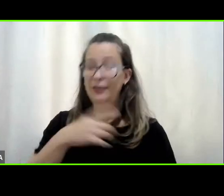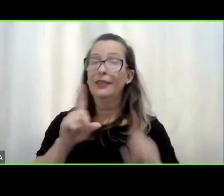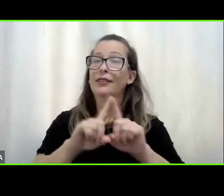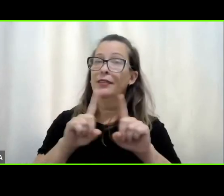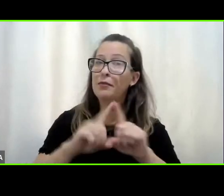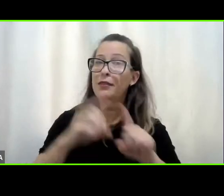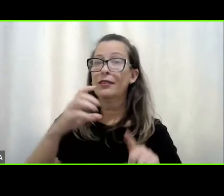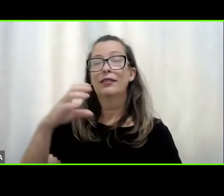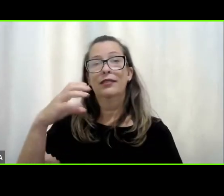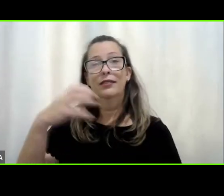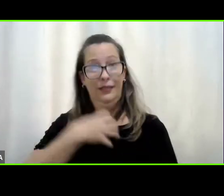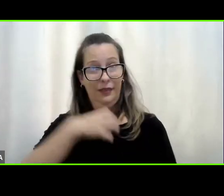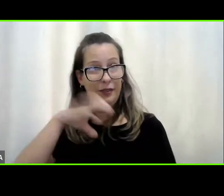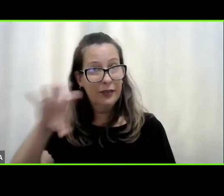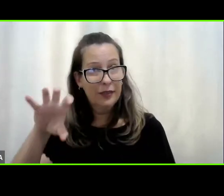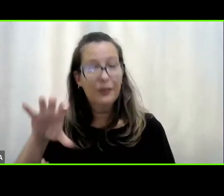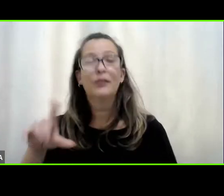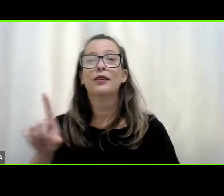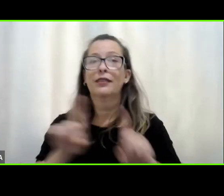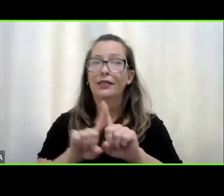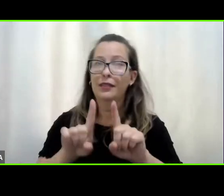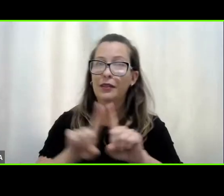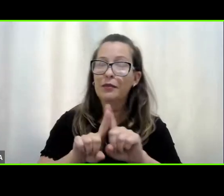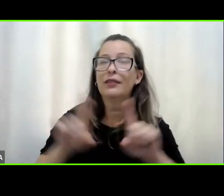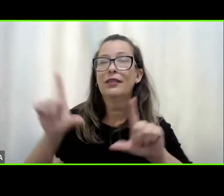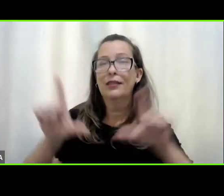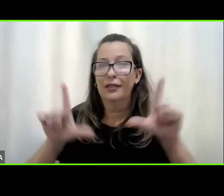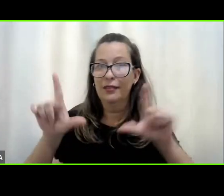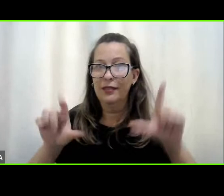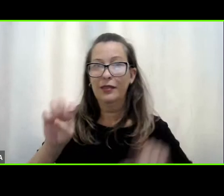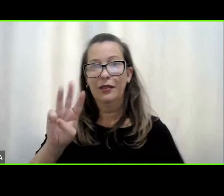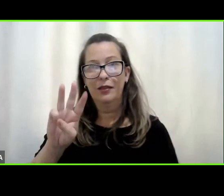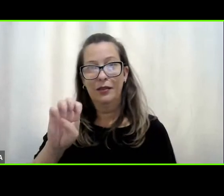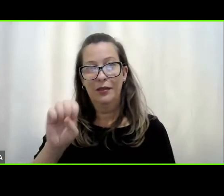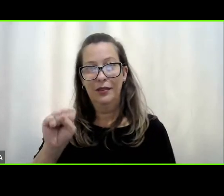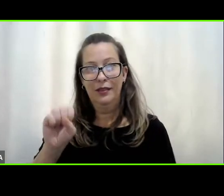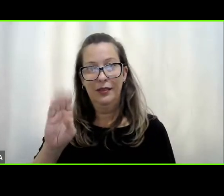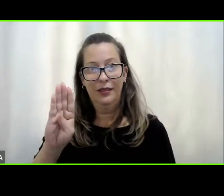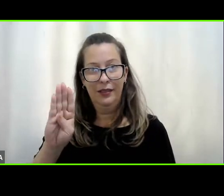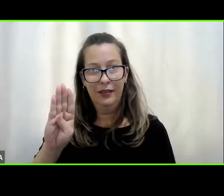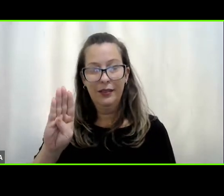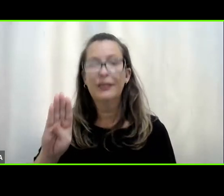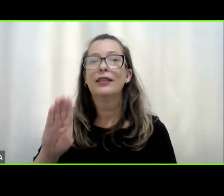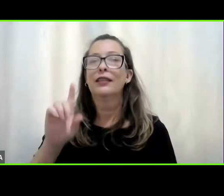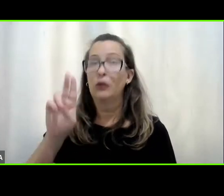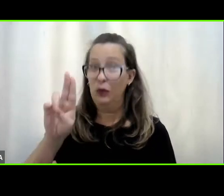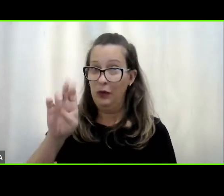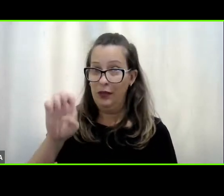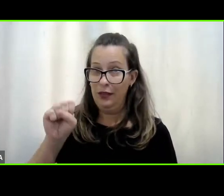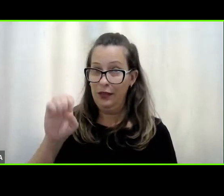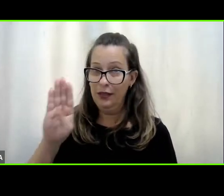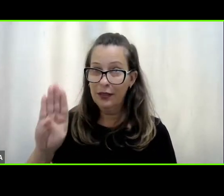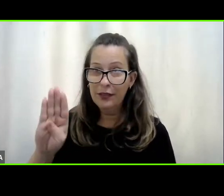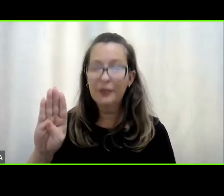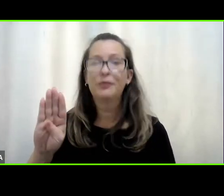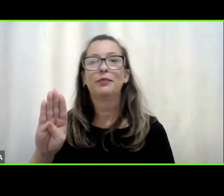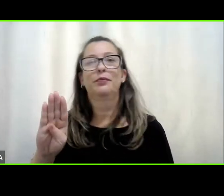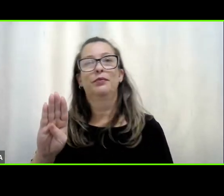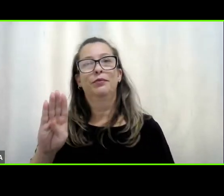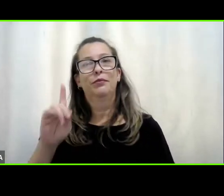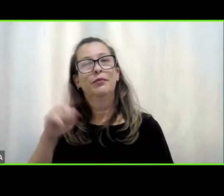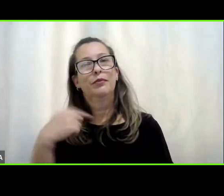falo, e também da TV UESB, que é a TV da Universidade Estadual do Sudoeste da Bahia, com a